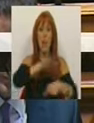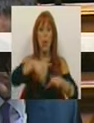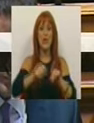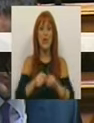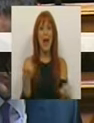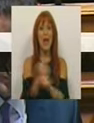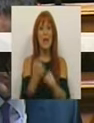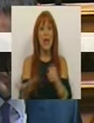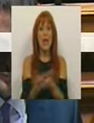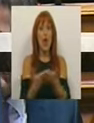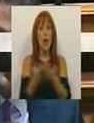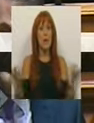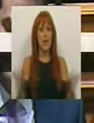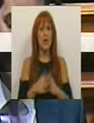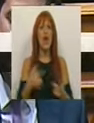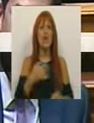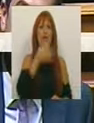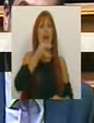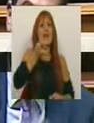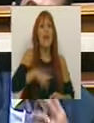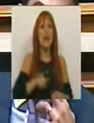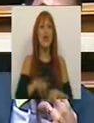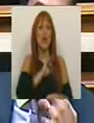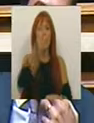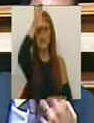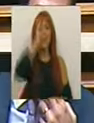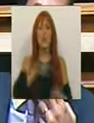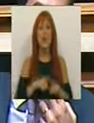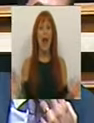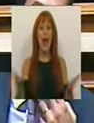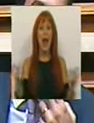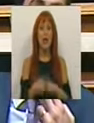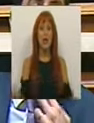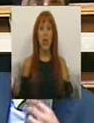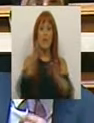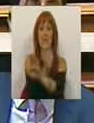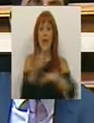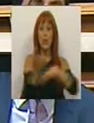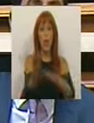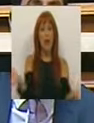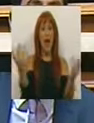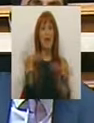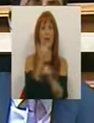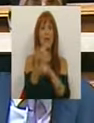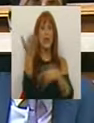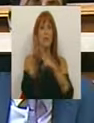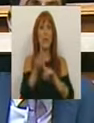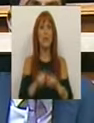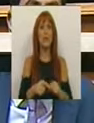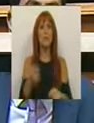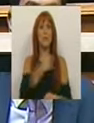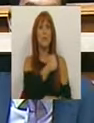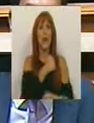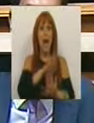da sua atividade económica. E estamos a falar também, Sr. Primeiro-Ministro, da dinamização de novos setores de atividade, nomeadamente do